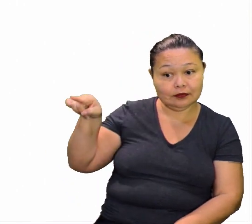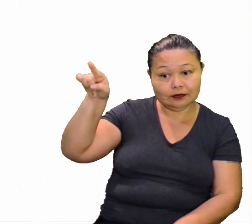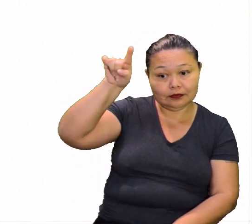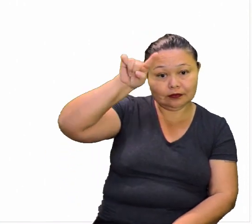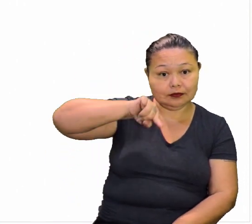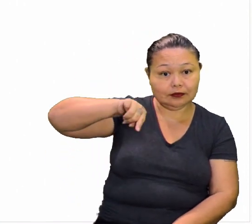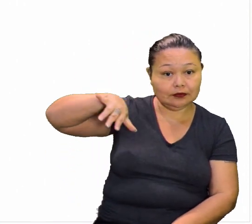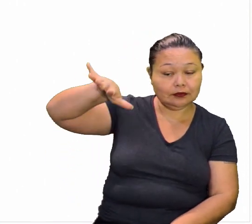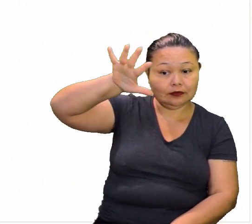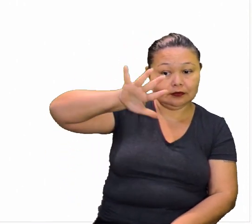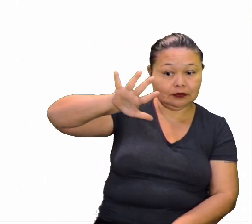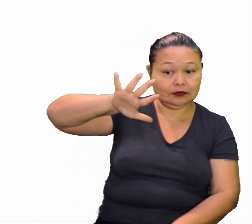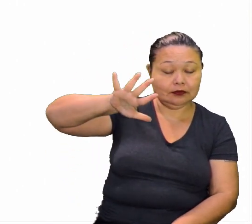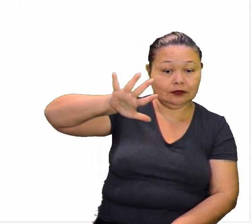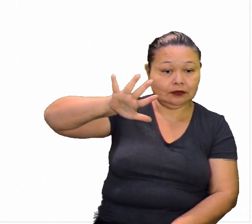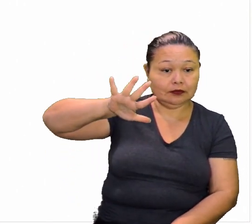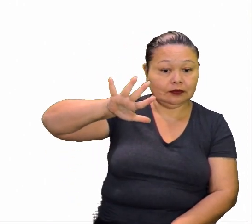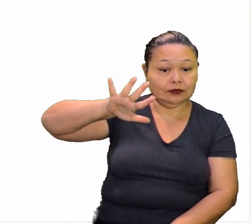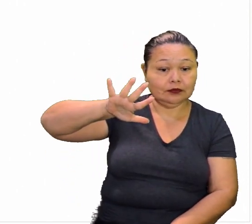meia-lua.